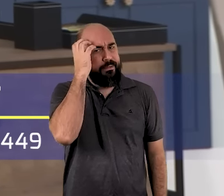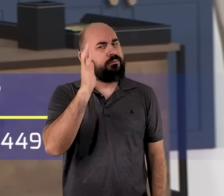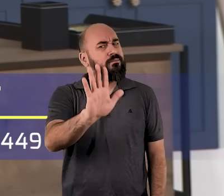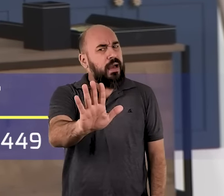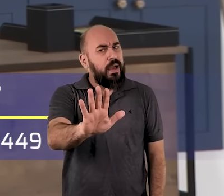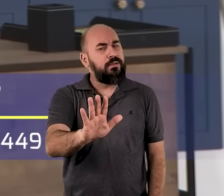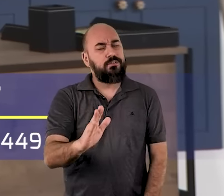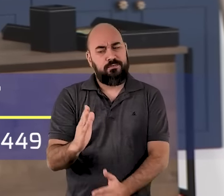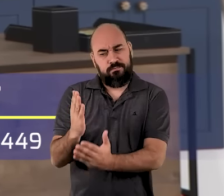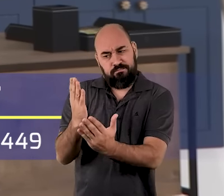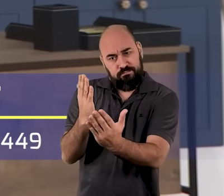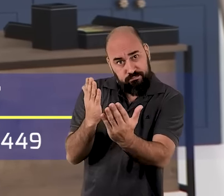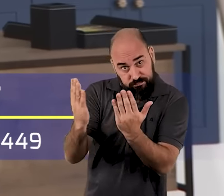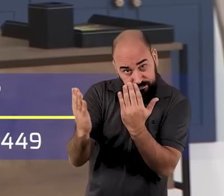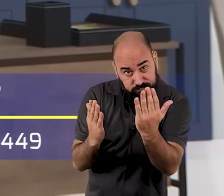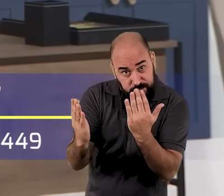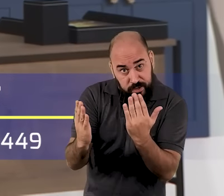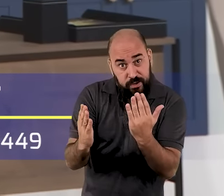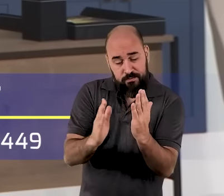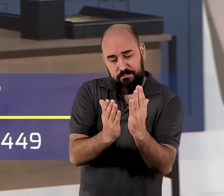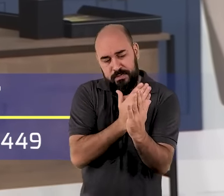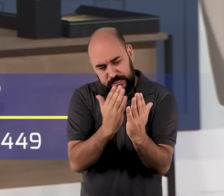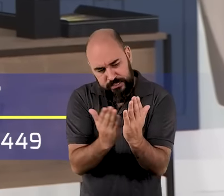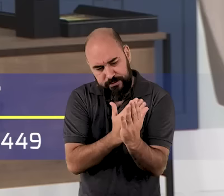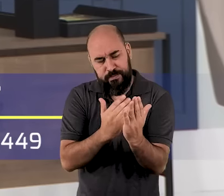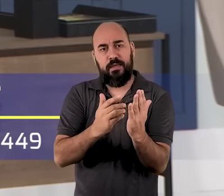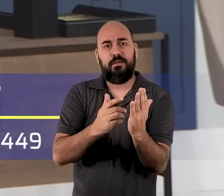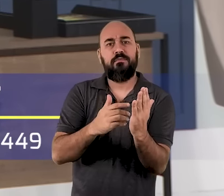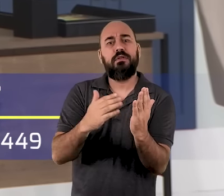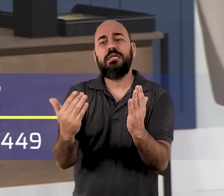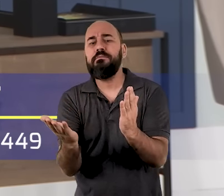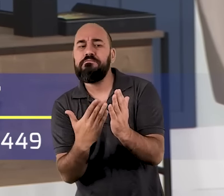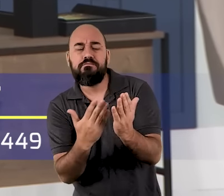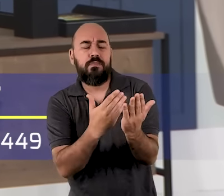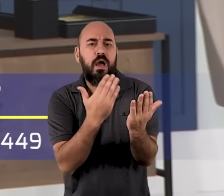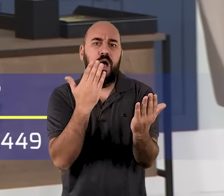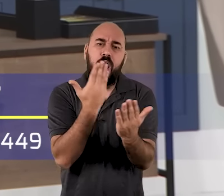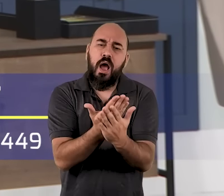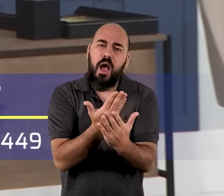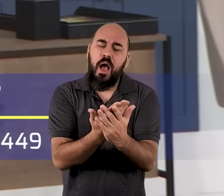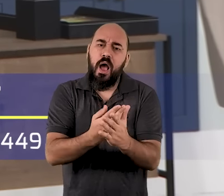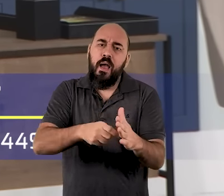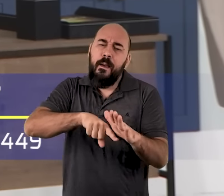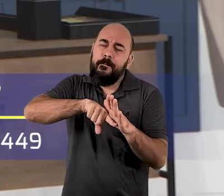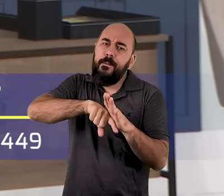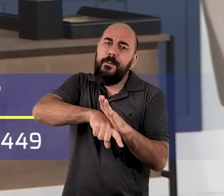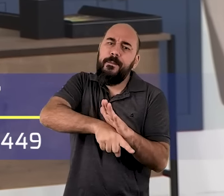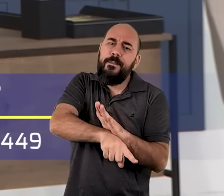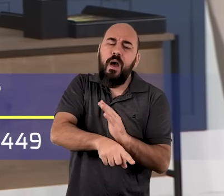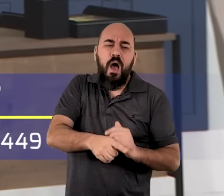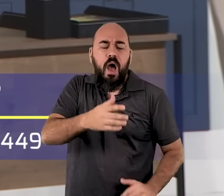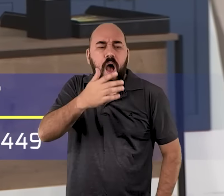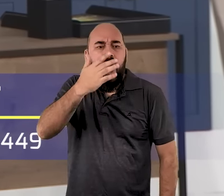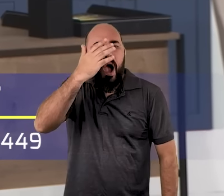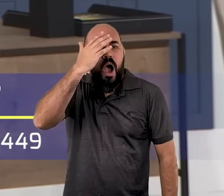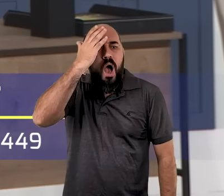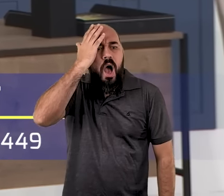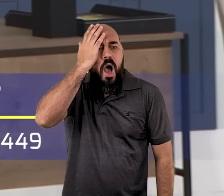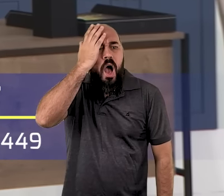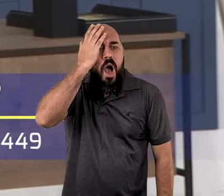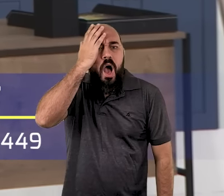Apocalipse, comparando com outras partes da Bíblia, você tem a compreensão do significado desses símbolos